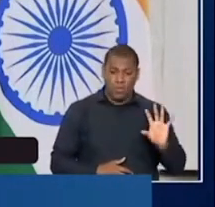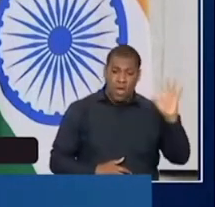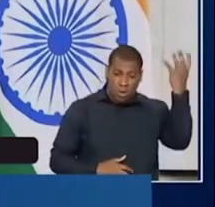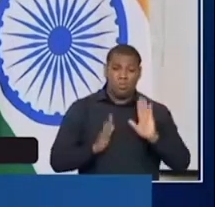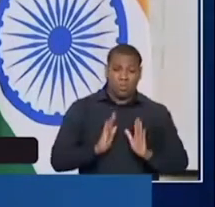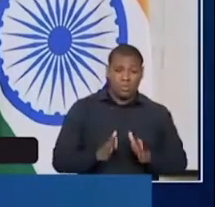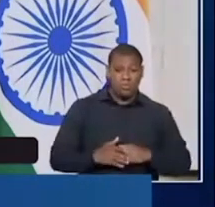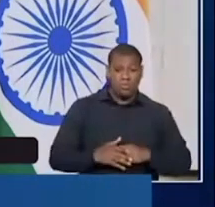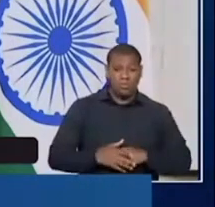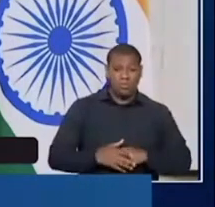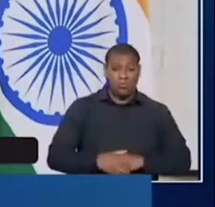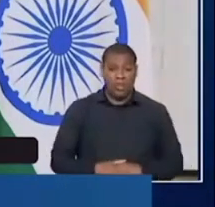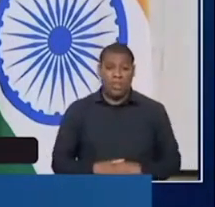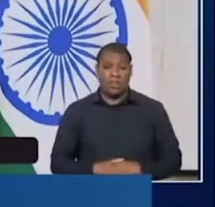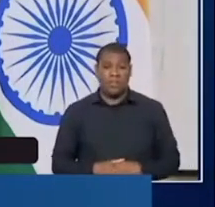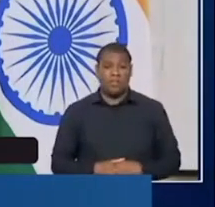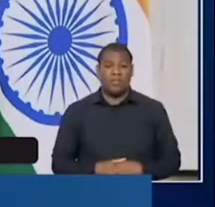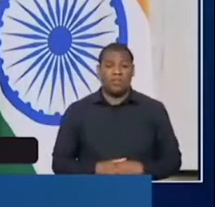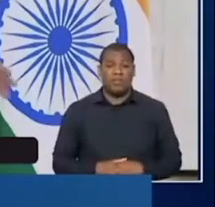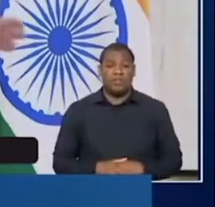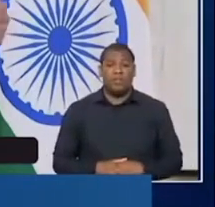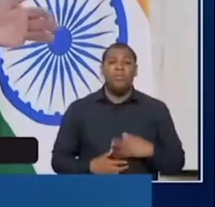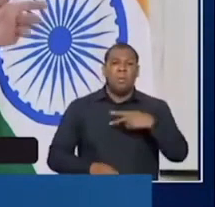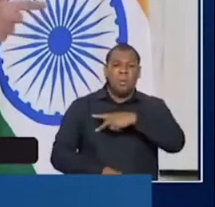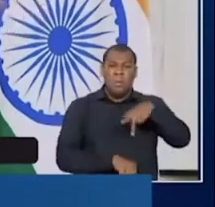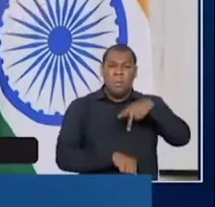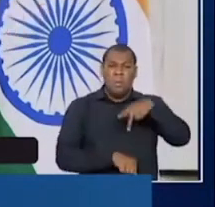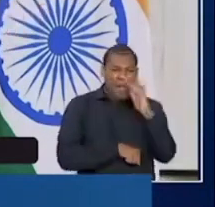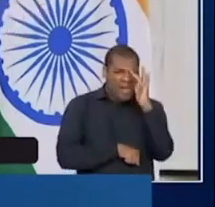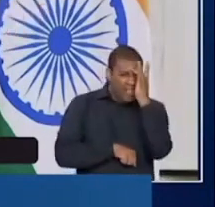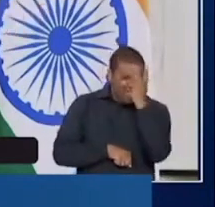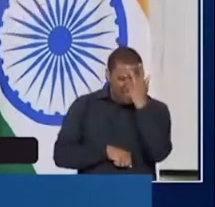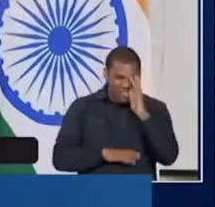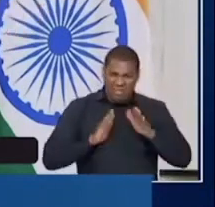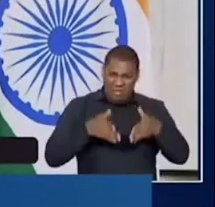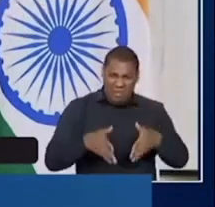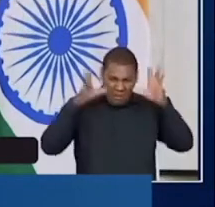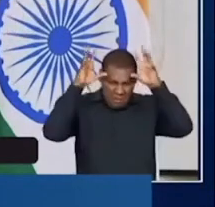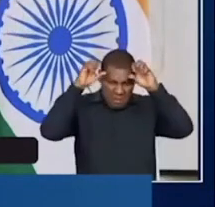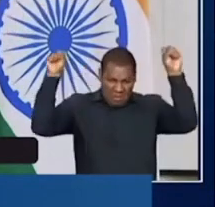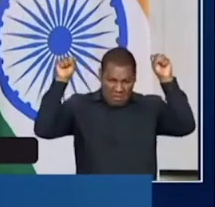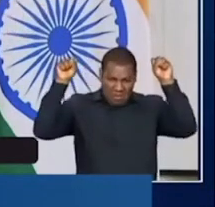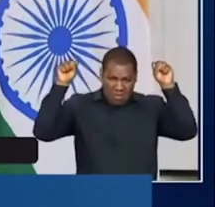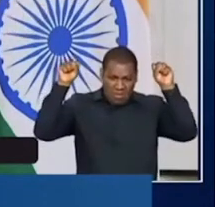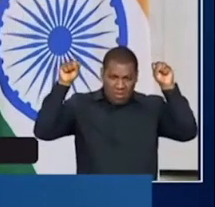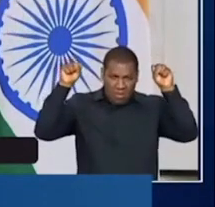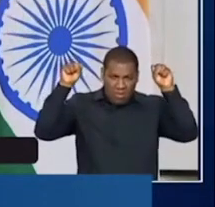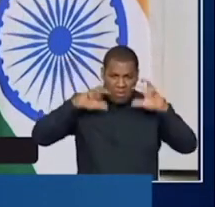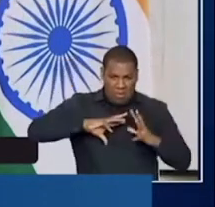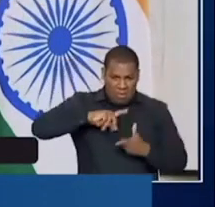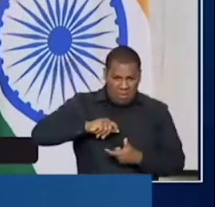também. São os países mais pobres que acabam tendo que lidar com isso. A gente tem que lembrar, Não só a Índia, China e Estados Unidos não